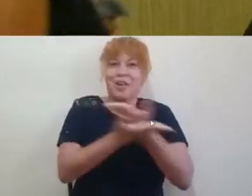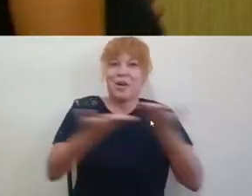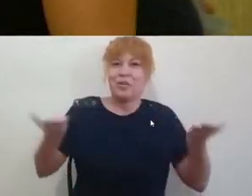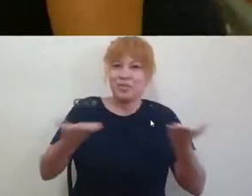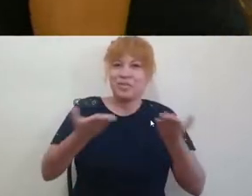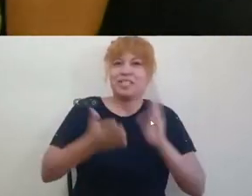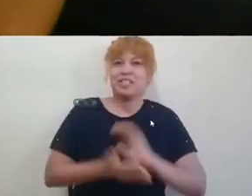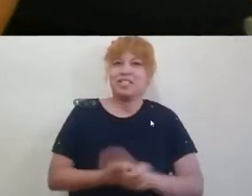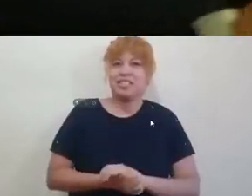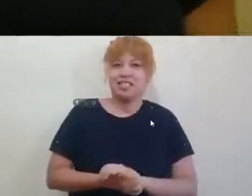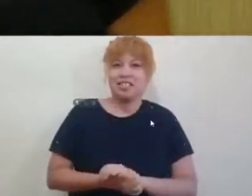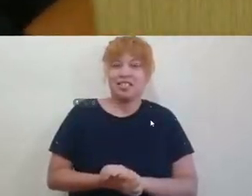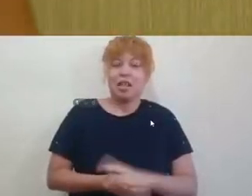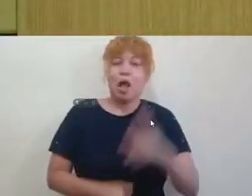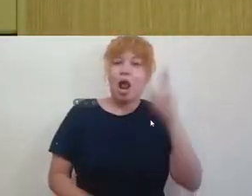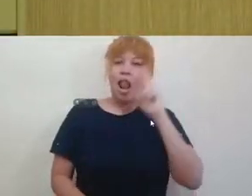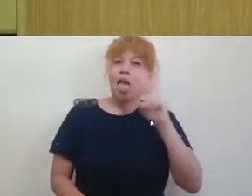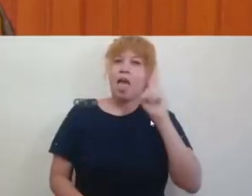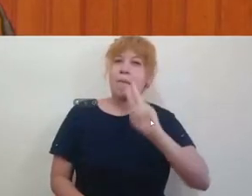Obrigada.